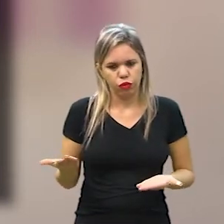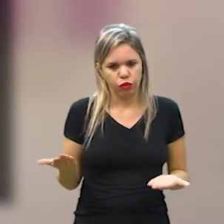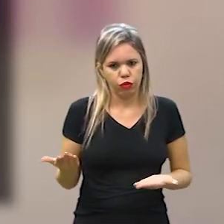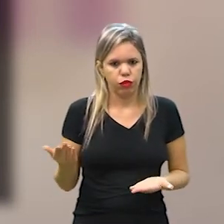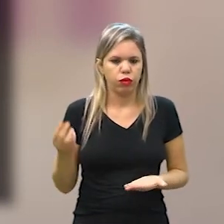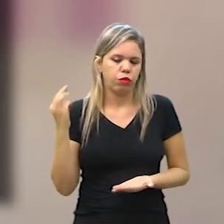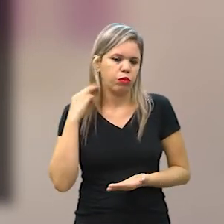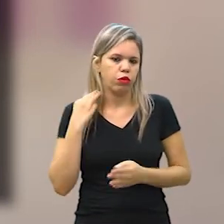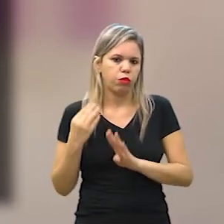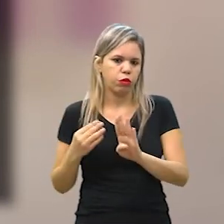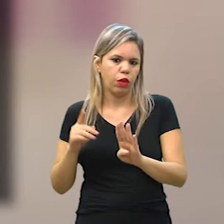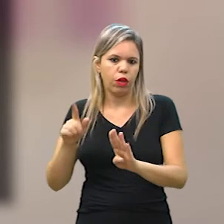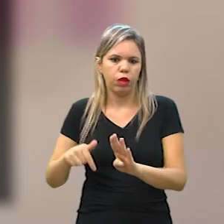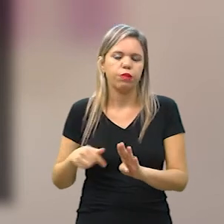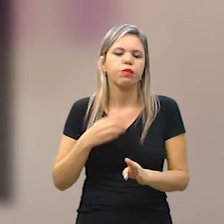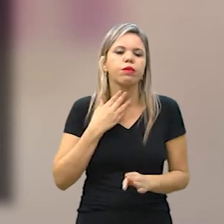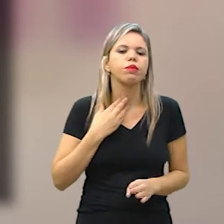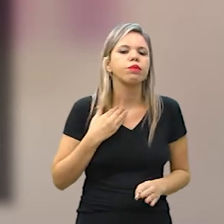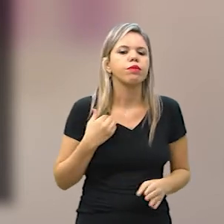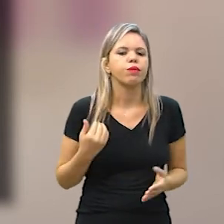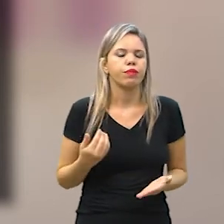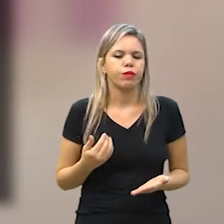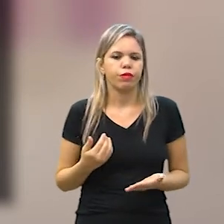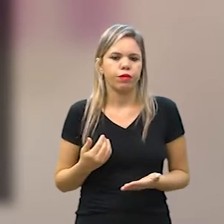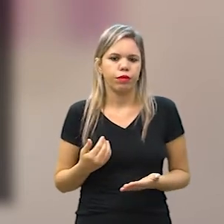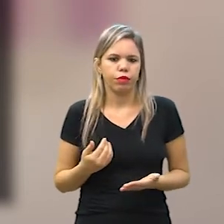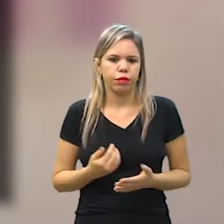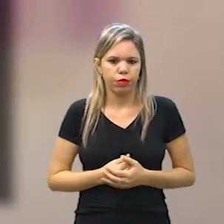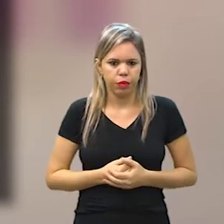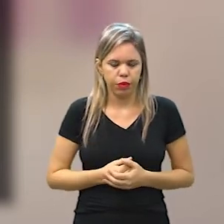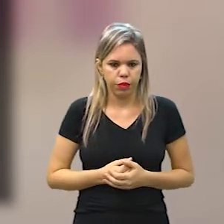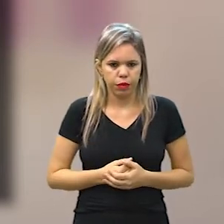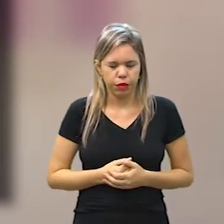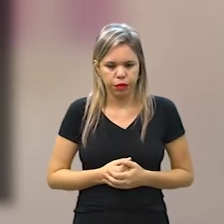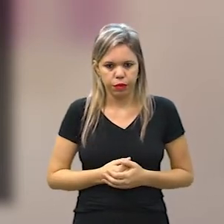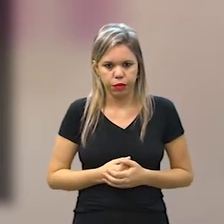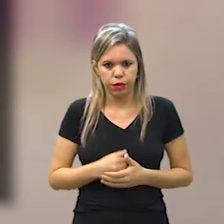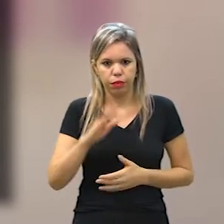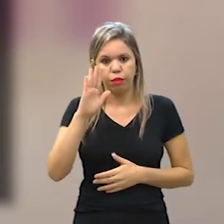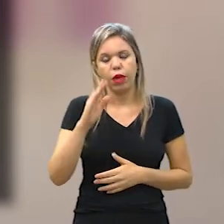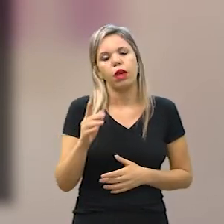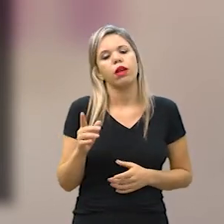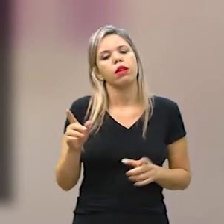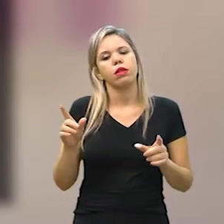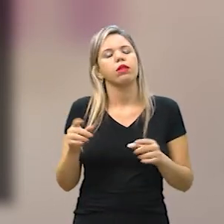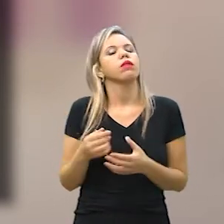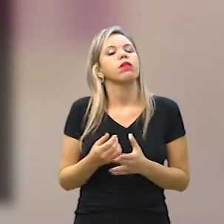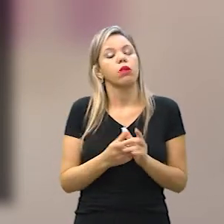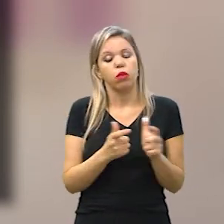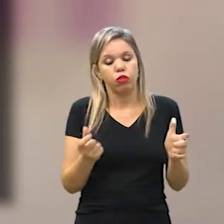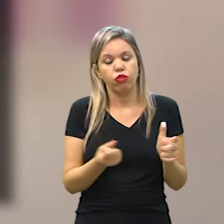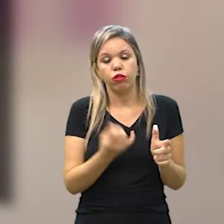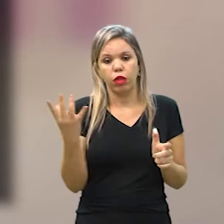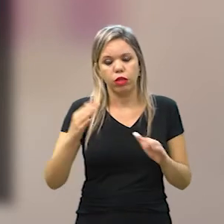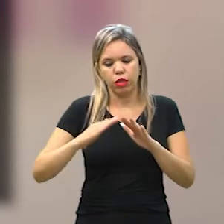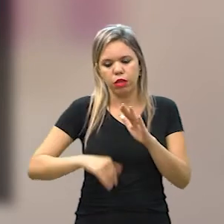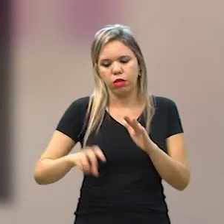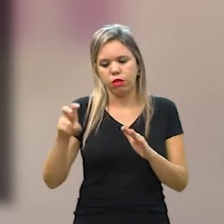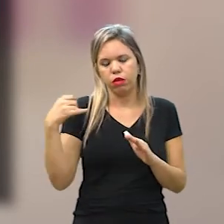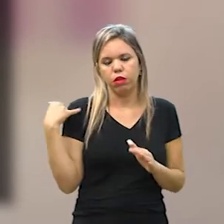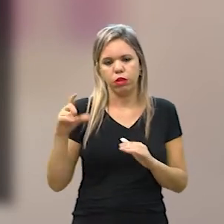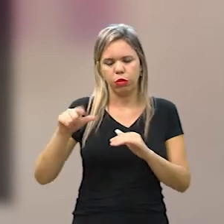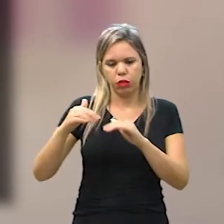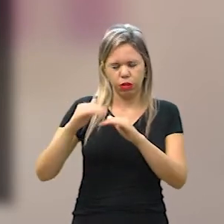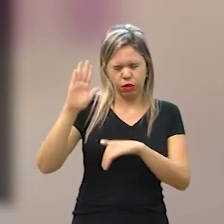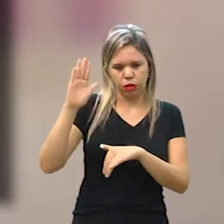dia o meningococo B é o que mais, o sorogrupo que mais, de maior incidência abaixo dos 5 anos. Acima dessa